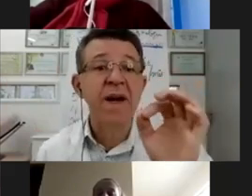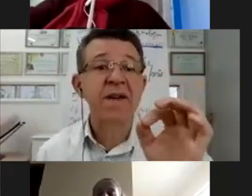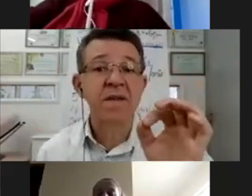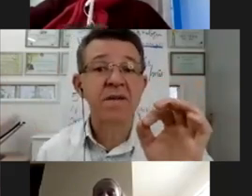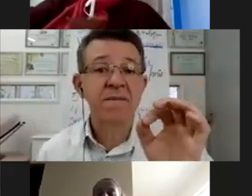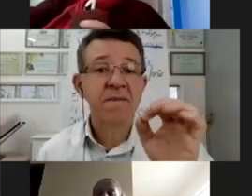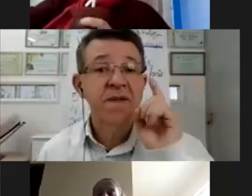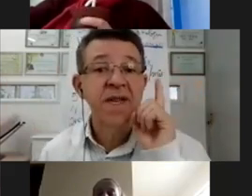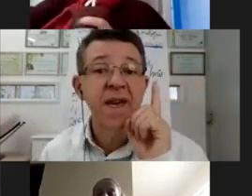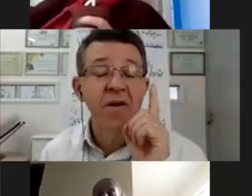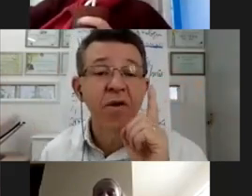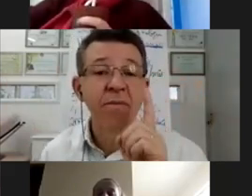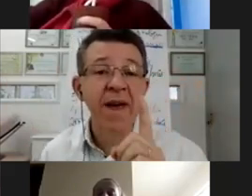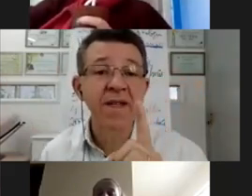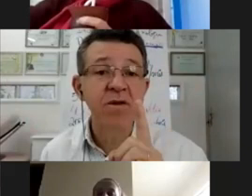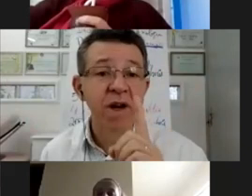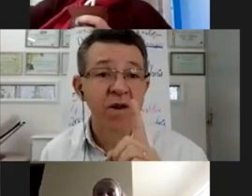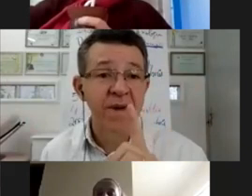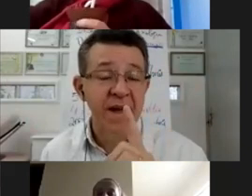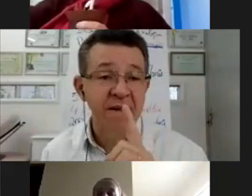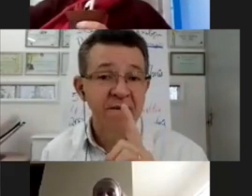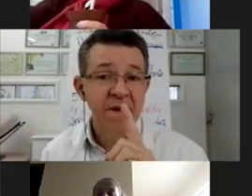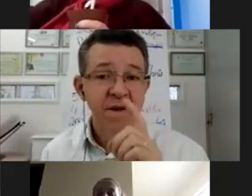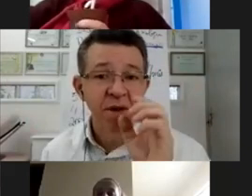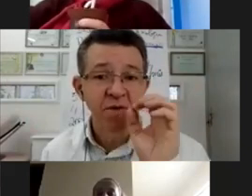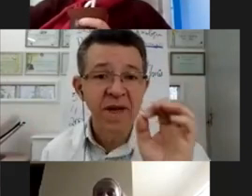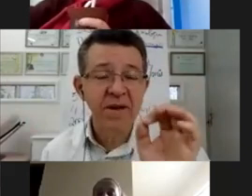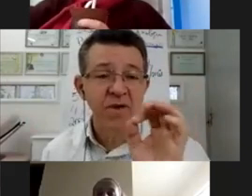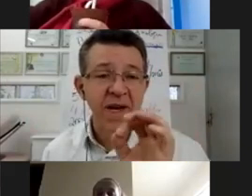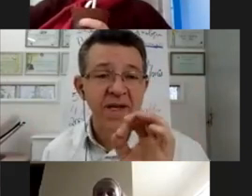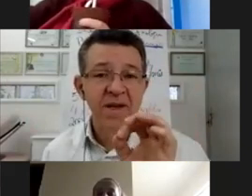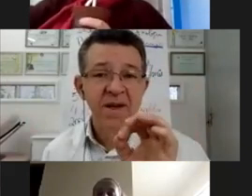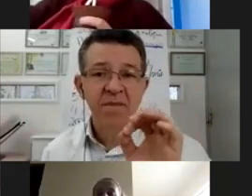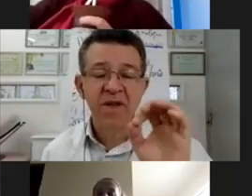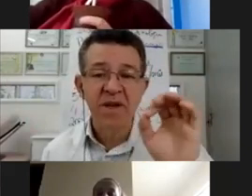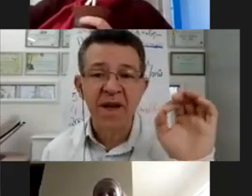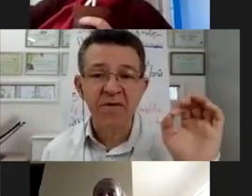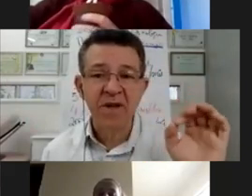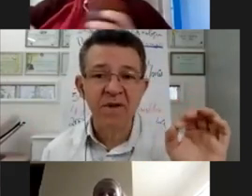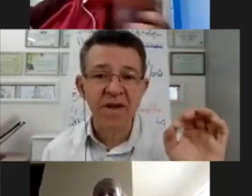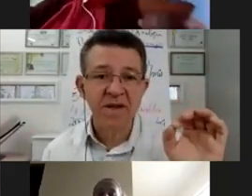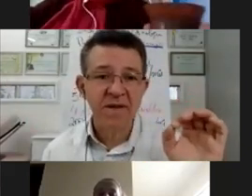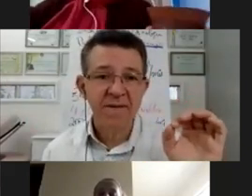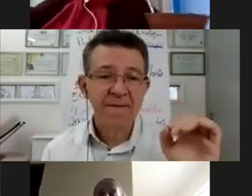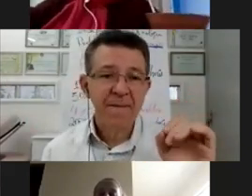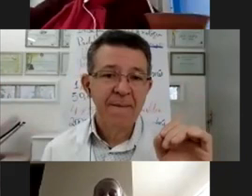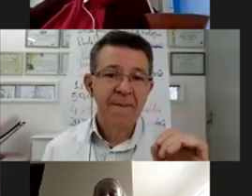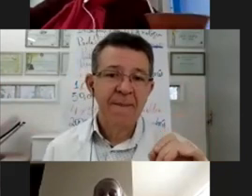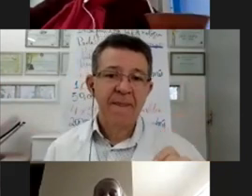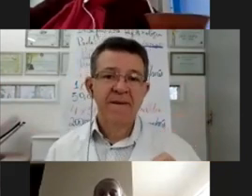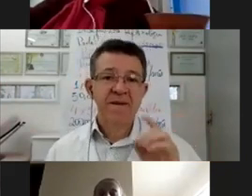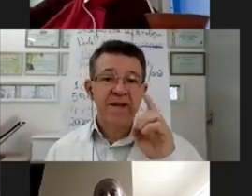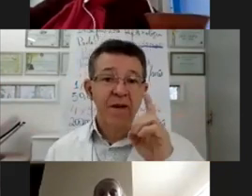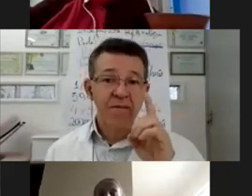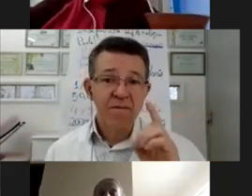menos mais. Se o médico recomendar, quanto menos mais, para você trabalhar com segurança.